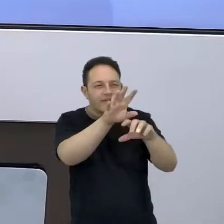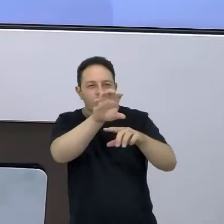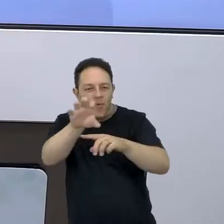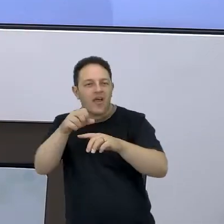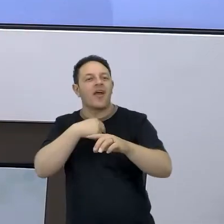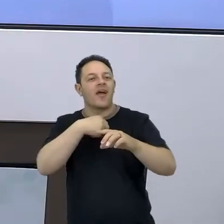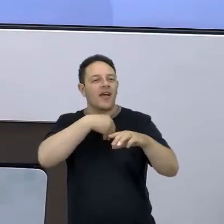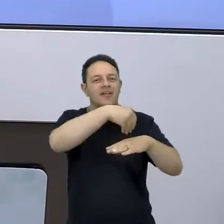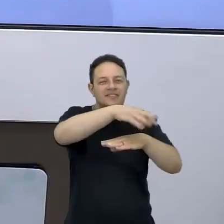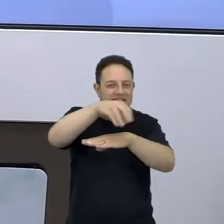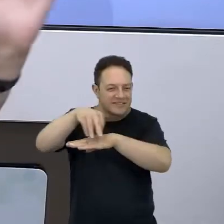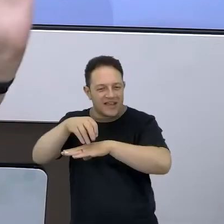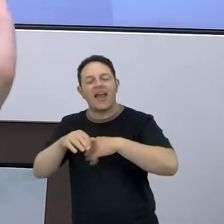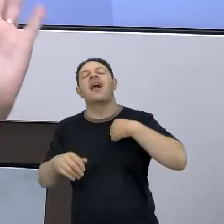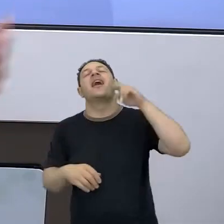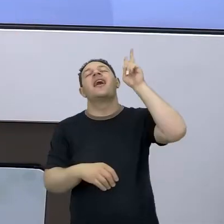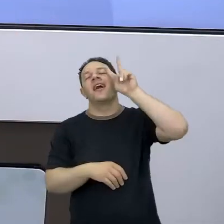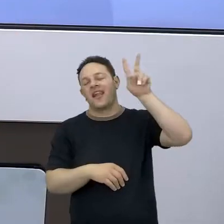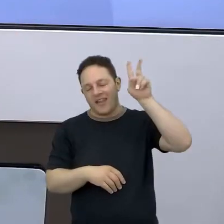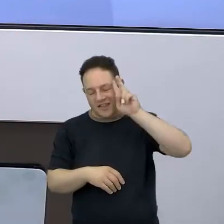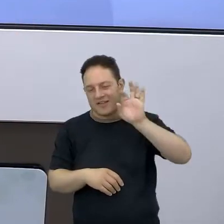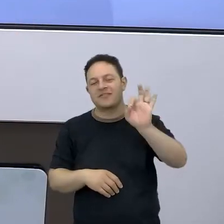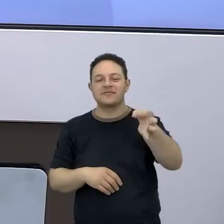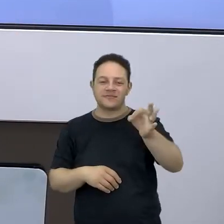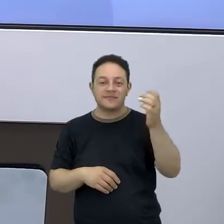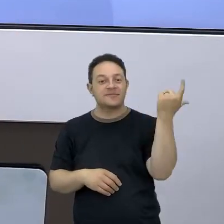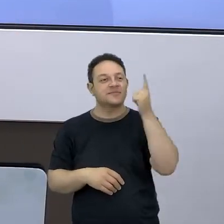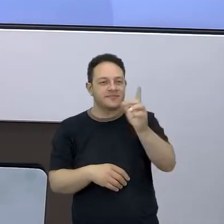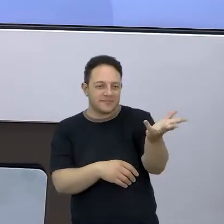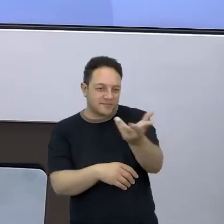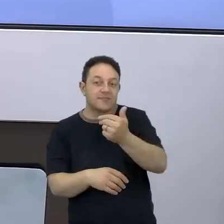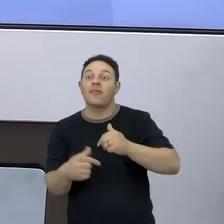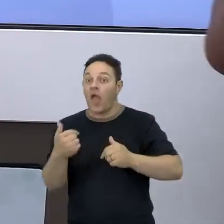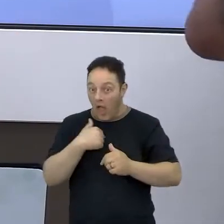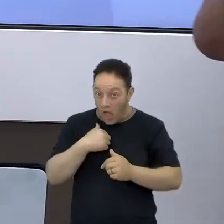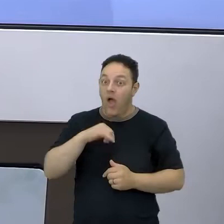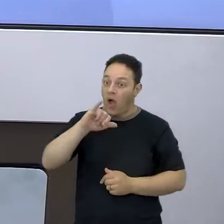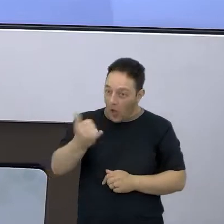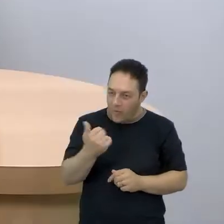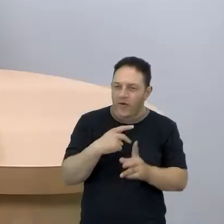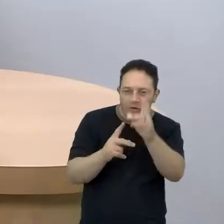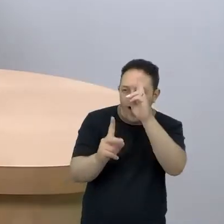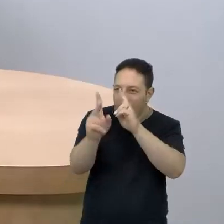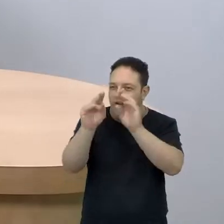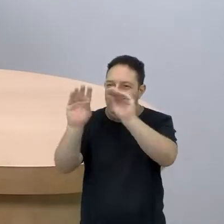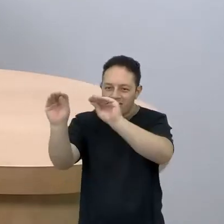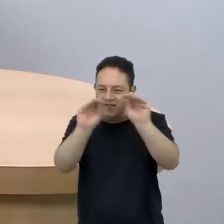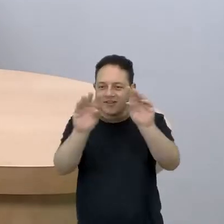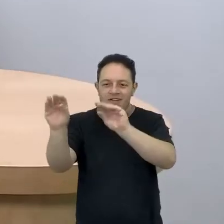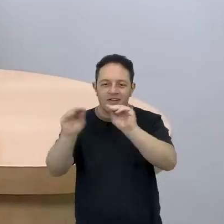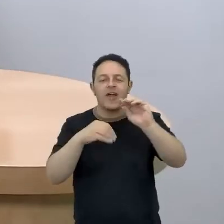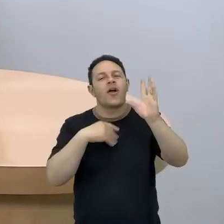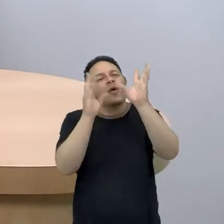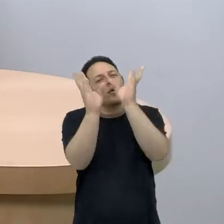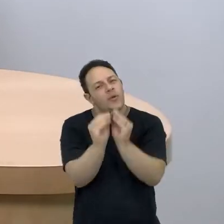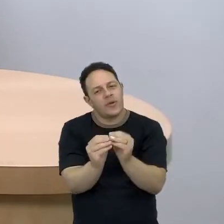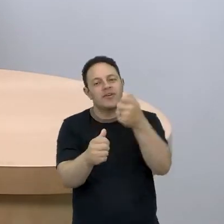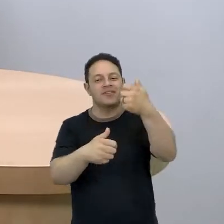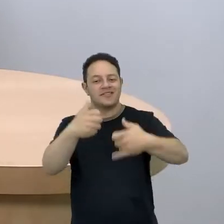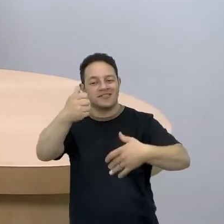Exato. ambiente, né? Então- De toda aquela... Você conseguiu fazer um... Eu fiz um Vai apanhadinho. me mostrar de coroinha. E fiz lá um resumo também,